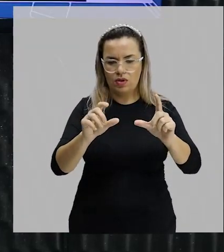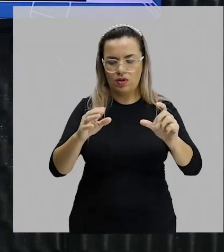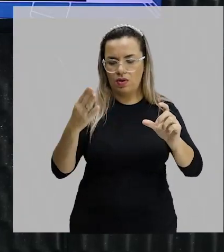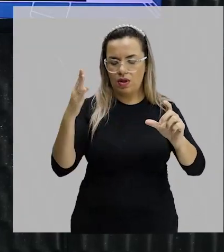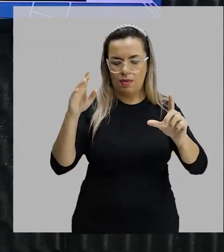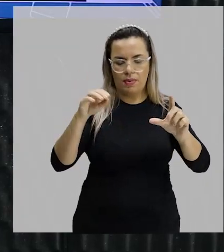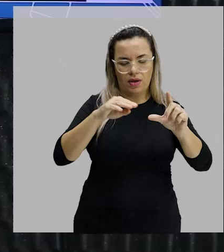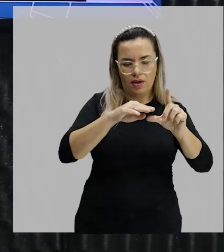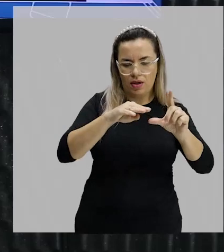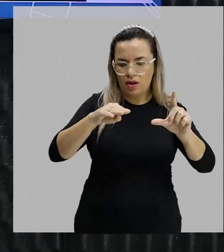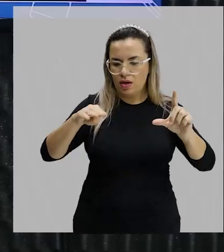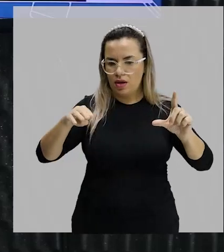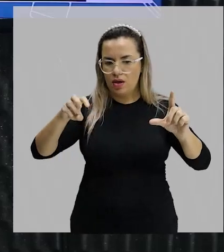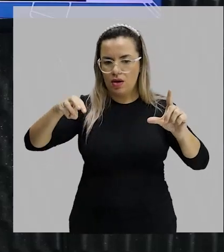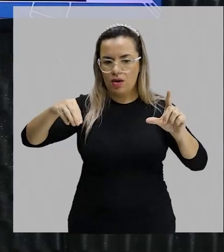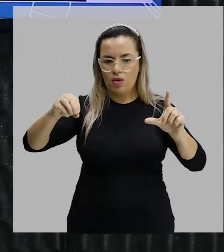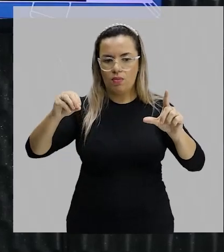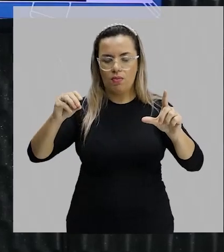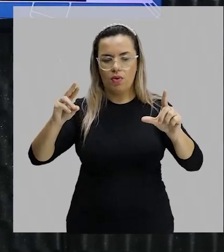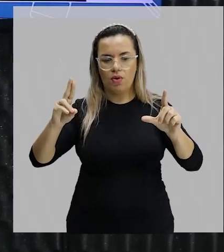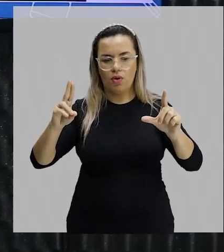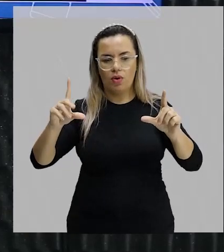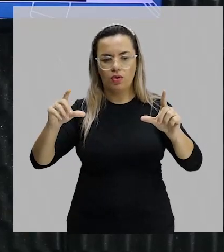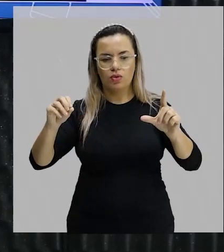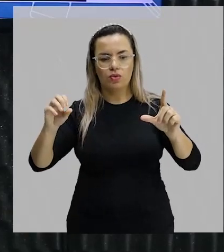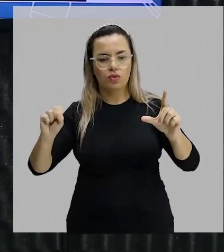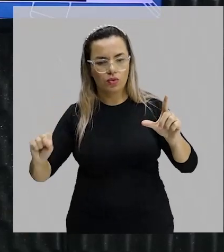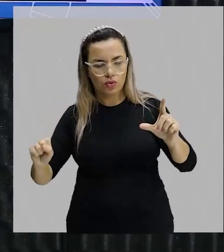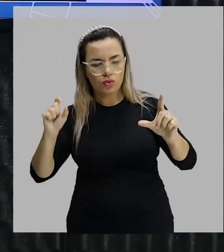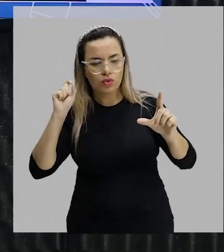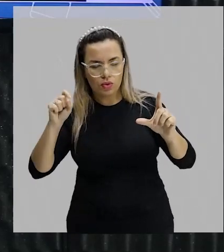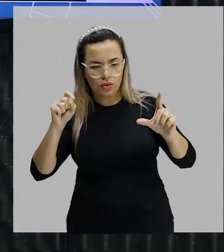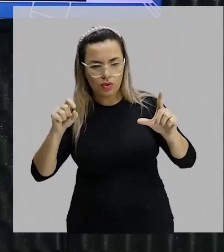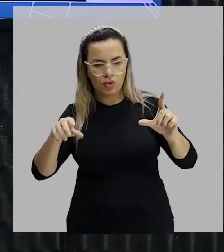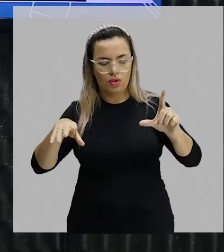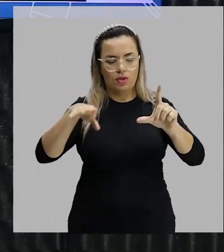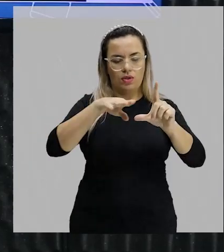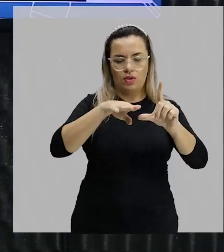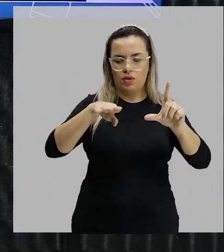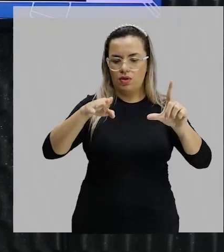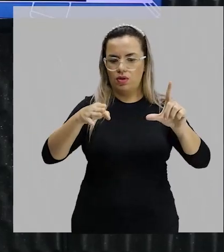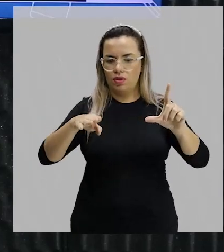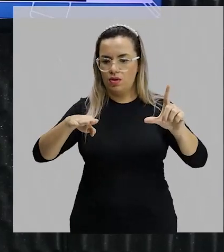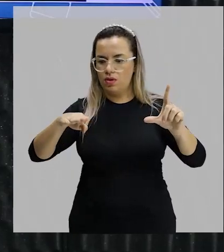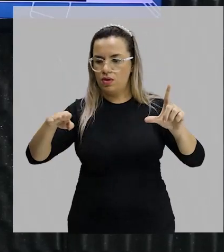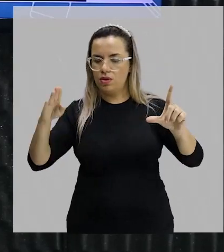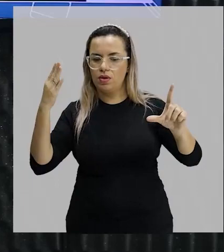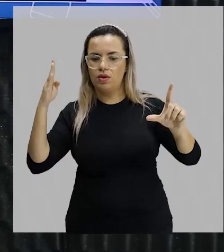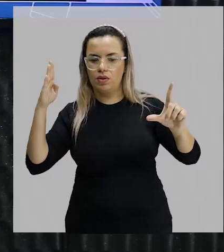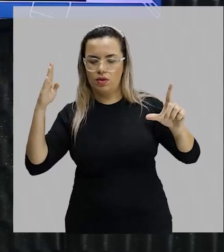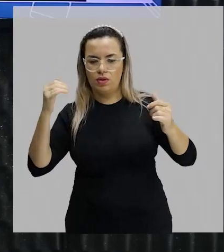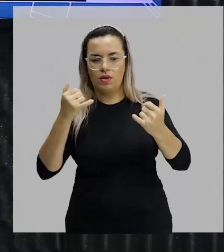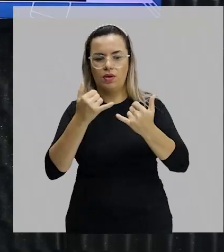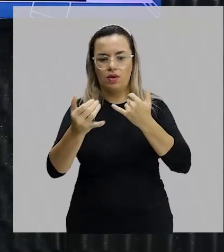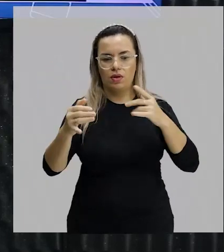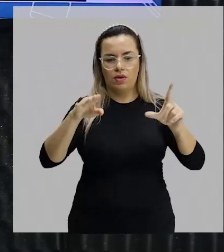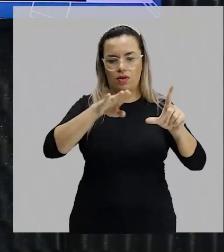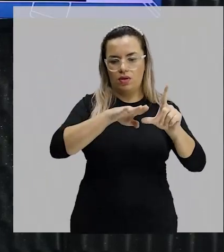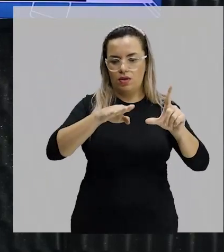Não. Andames, e a gente utiliza papel para que simule a ideia de placas de madeira, e à medida que esse cenário